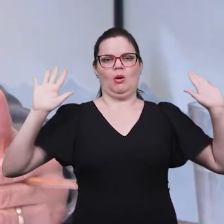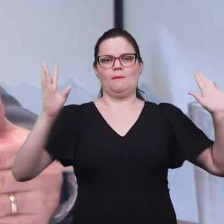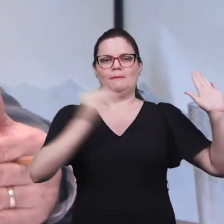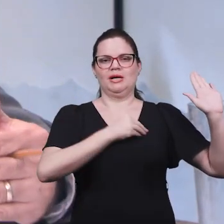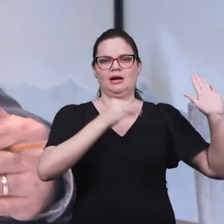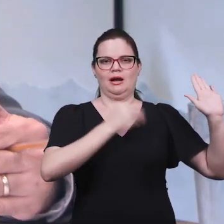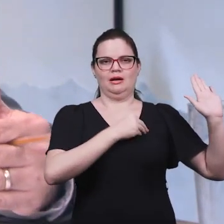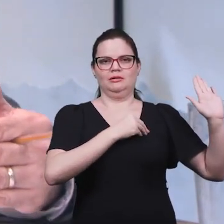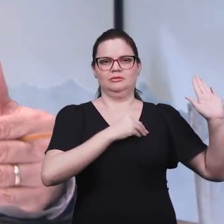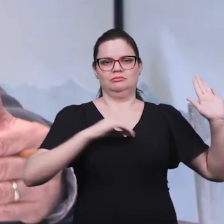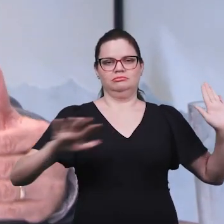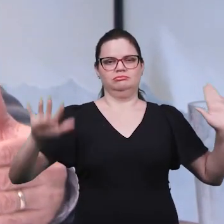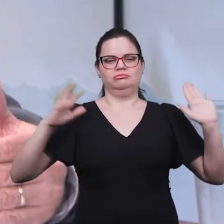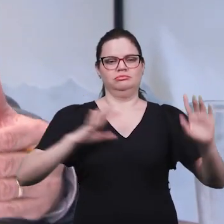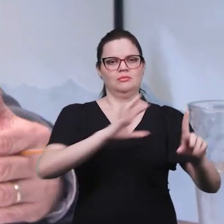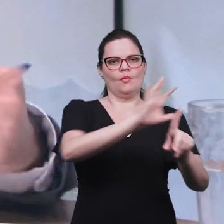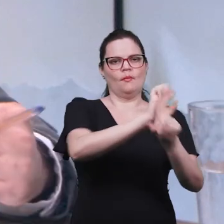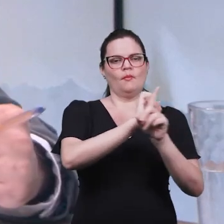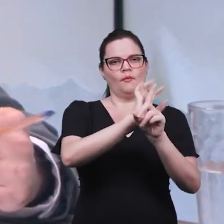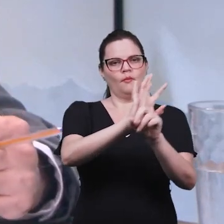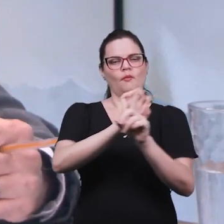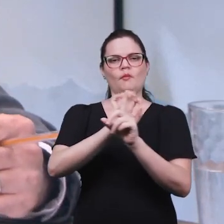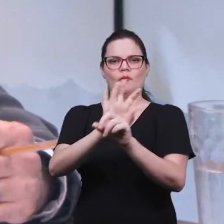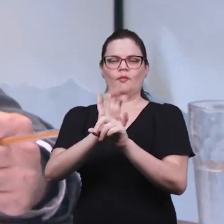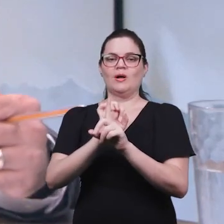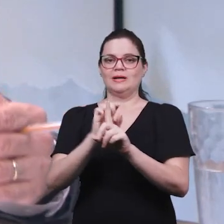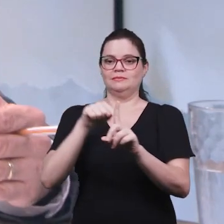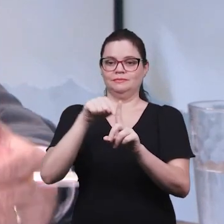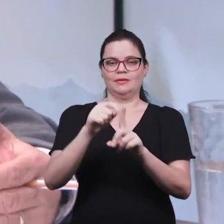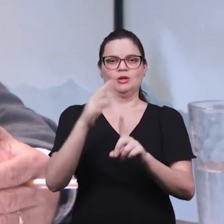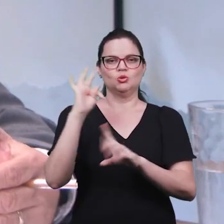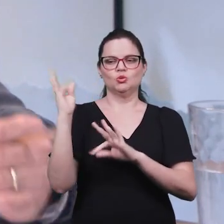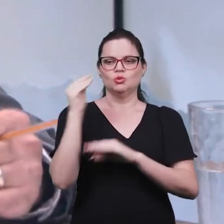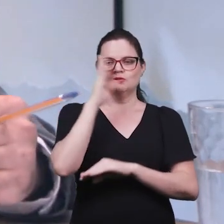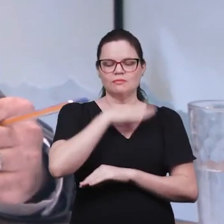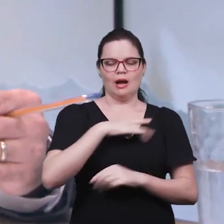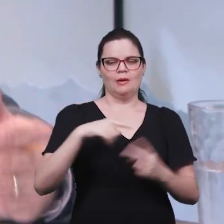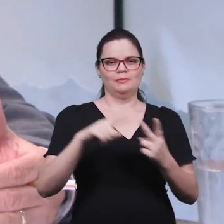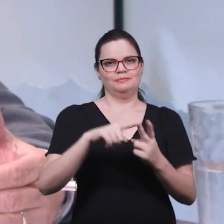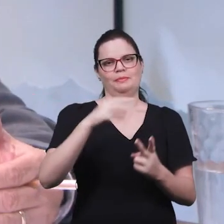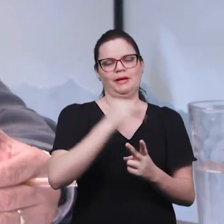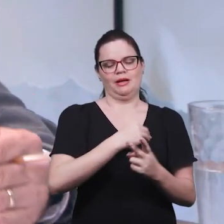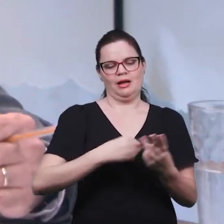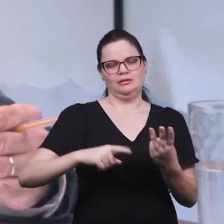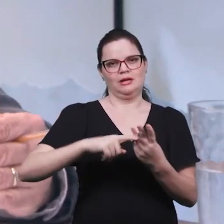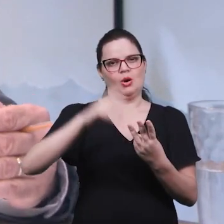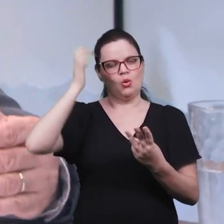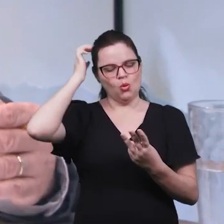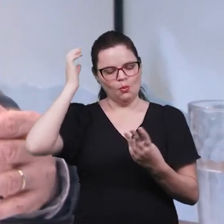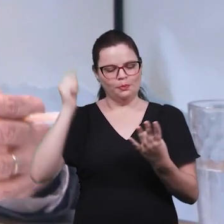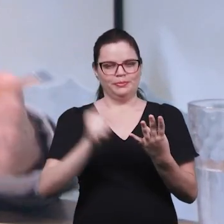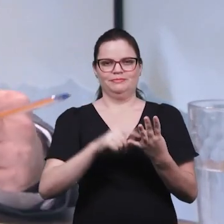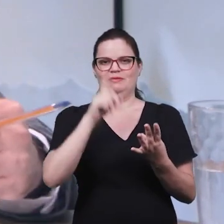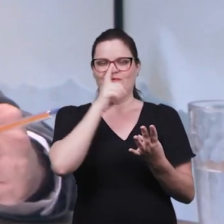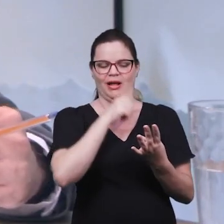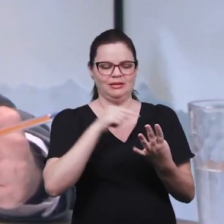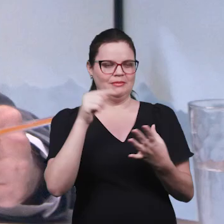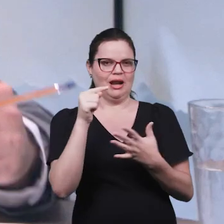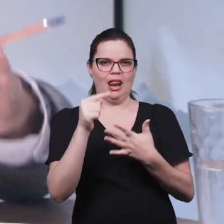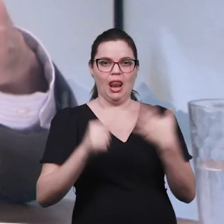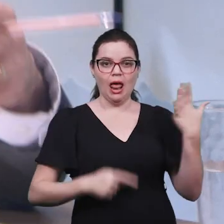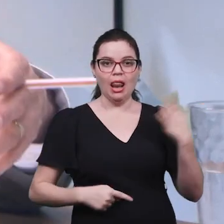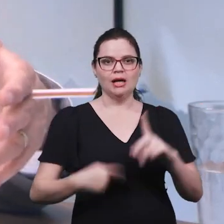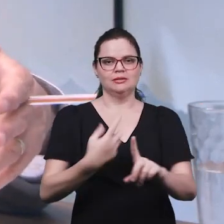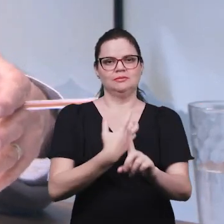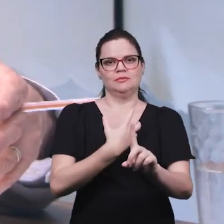si tudo aquilo que era nosso. A maldição, o pecado, tudo que era para nós